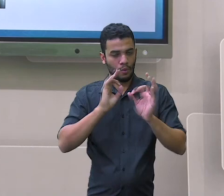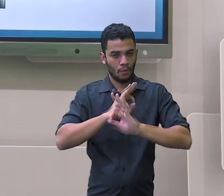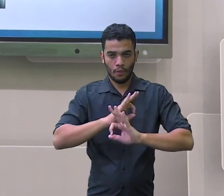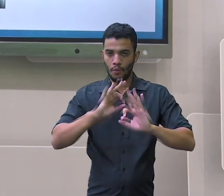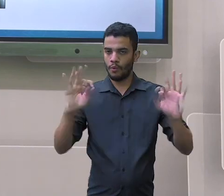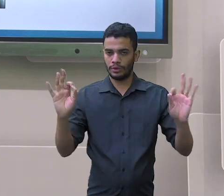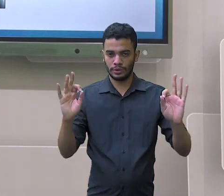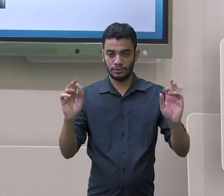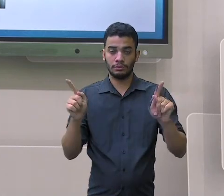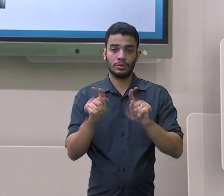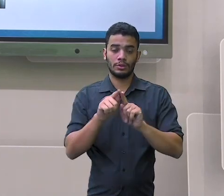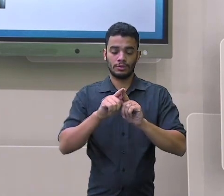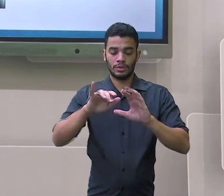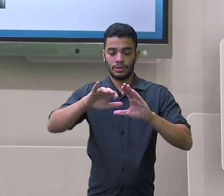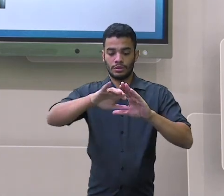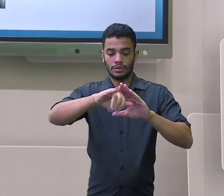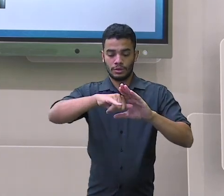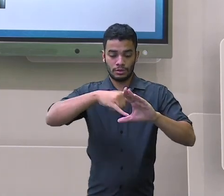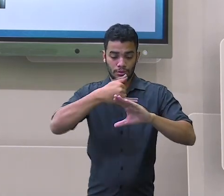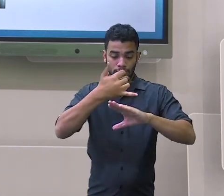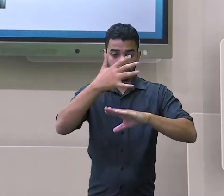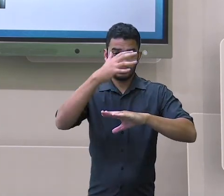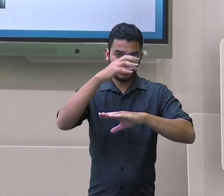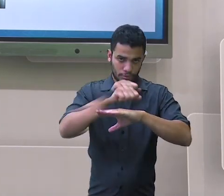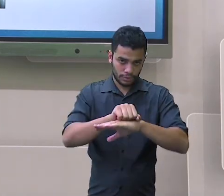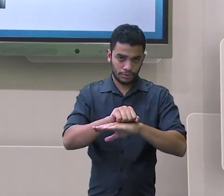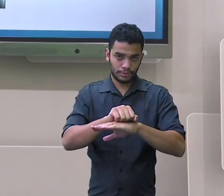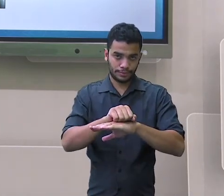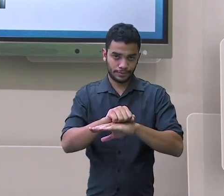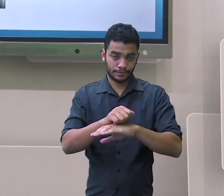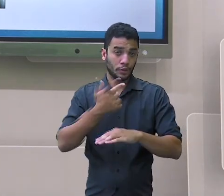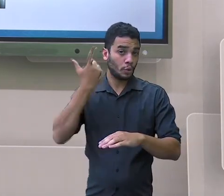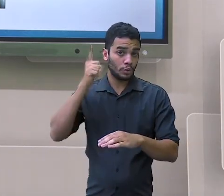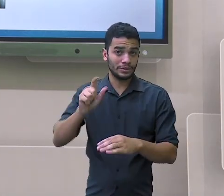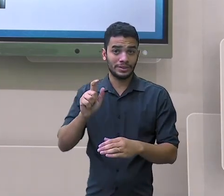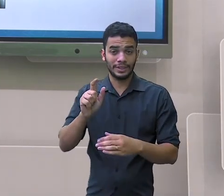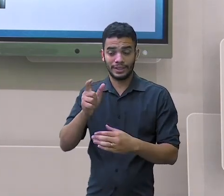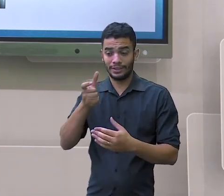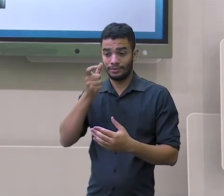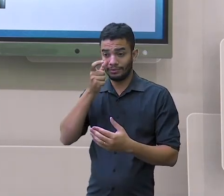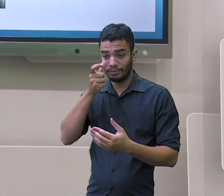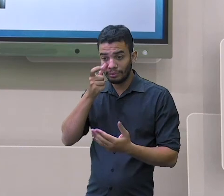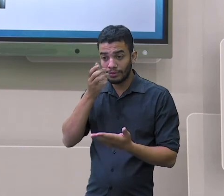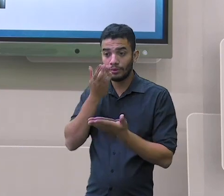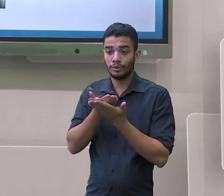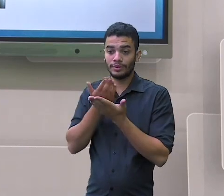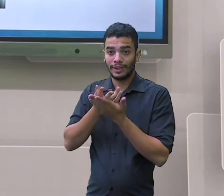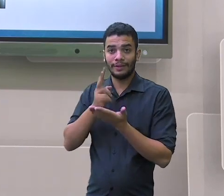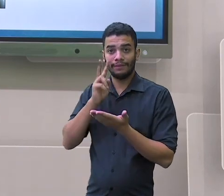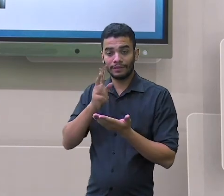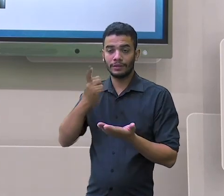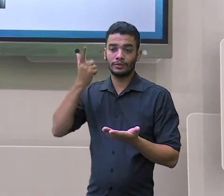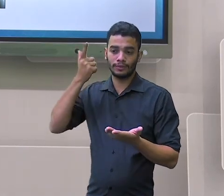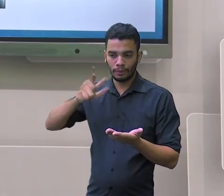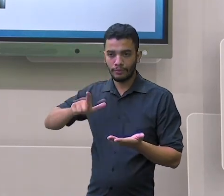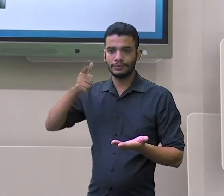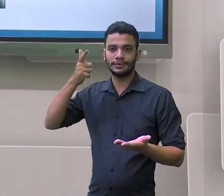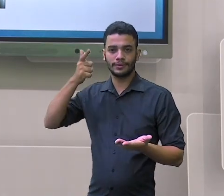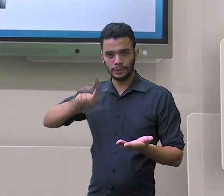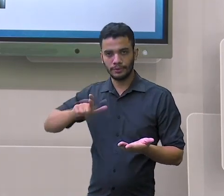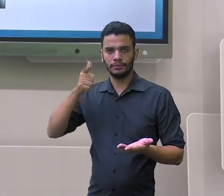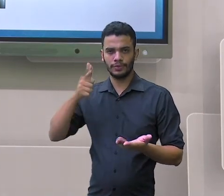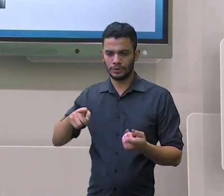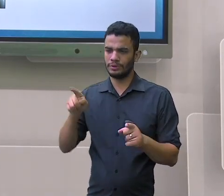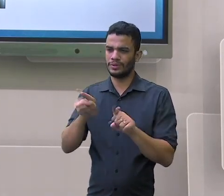canal do YouTube SMED-GV e você poderá rever não só esta aula, como